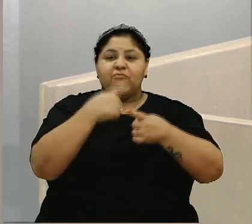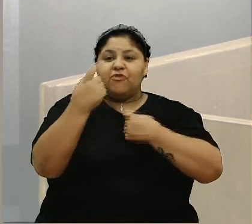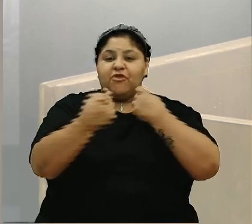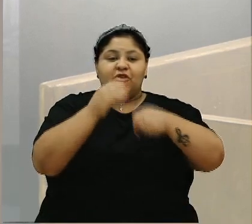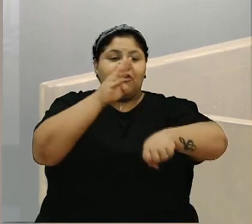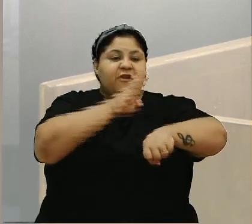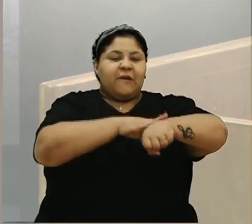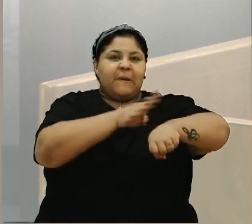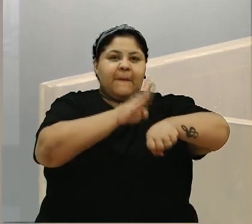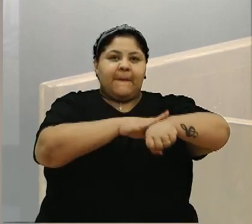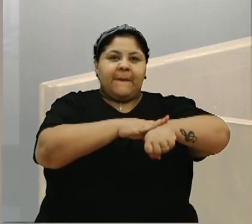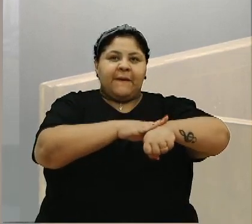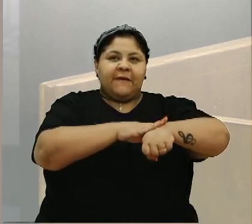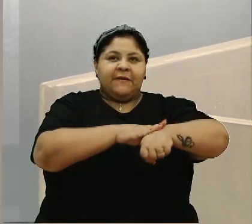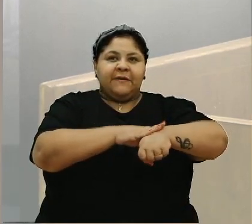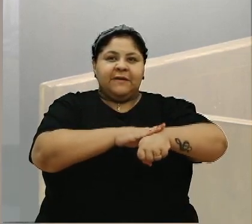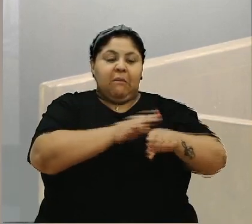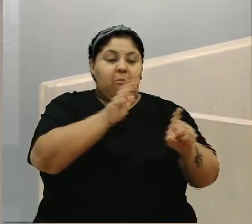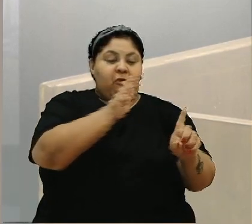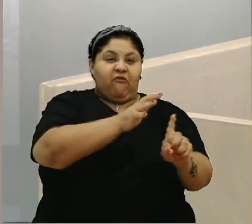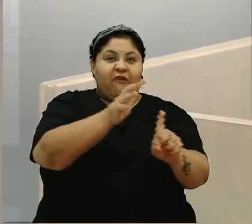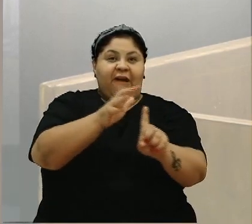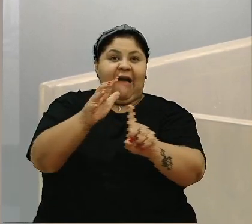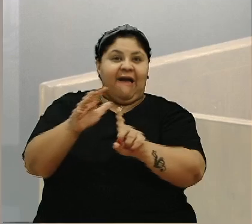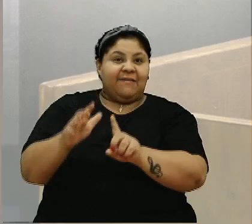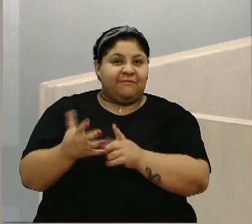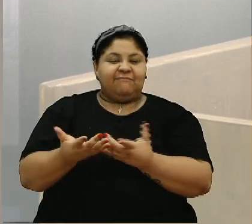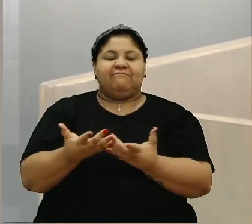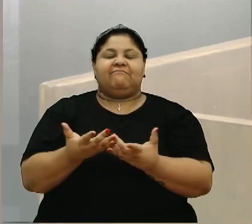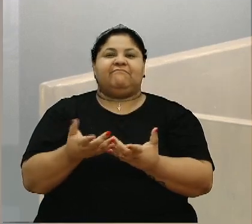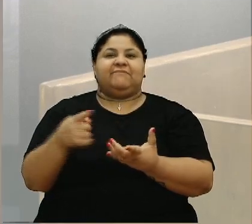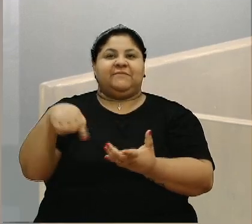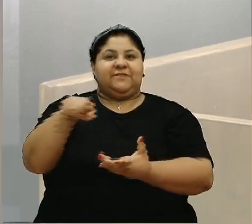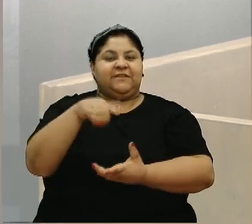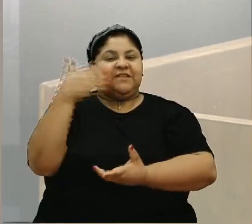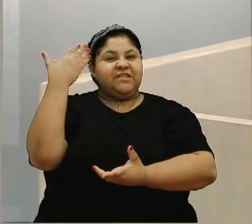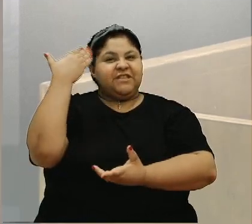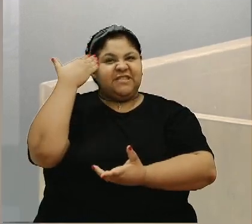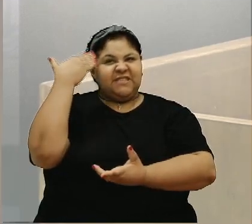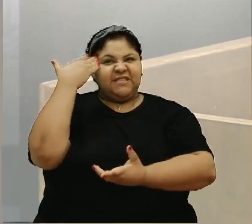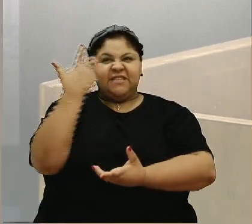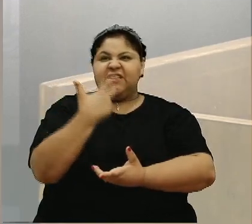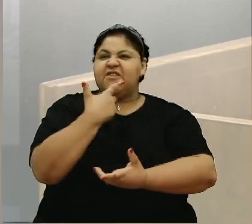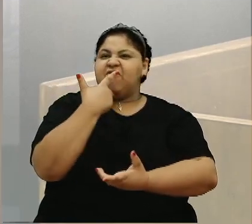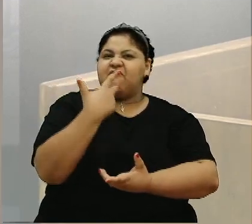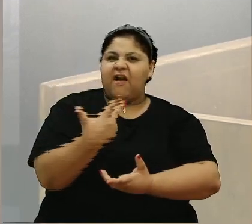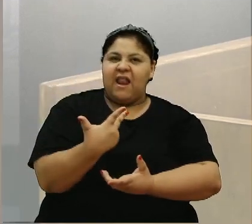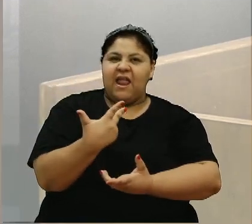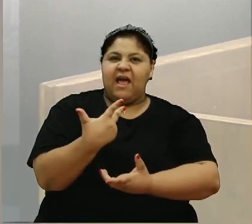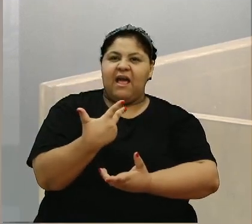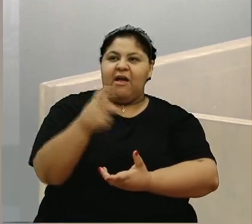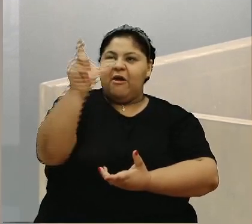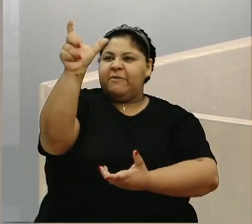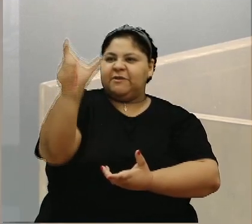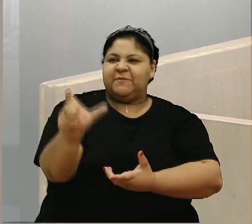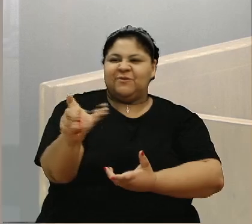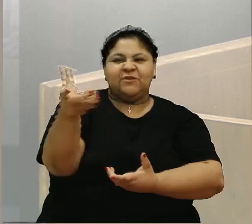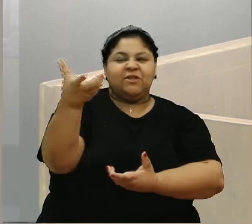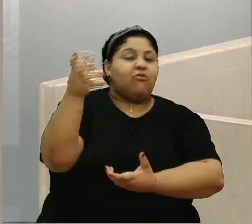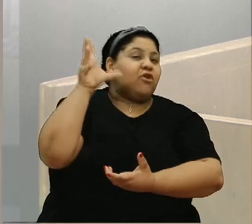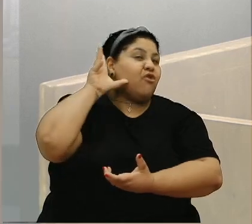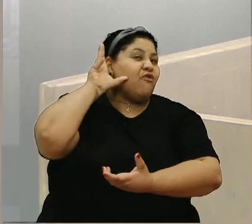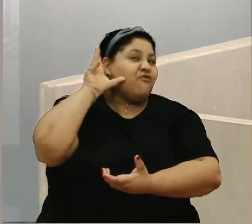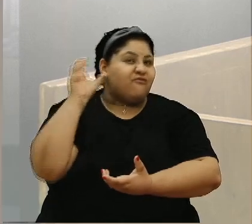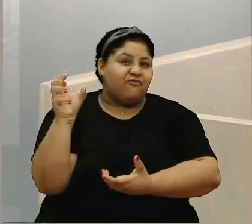momentos, a gente era provocado, a gente sabia que falar para aqueles que não queriam ouvir era